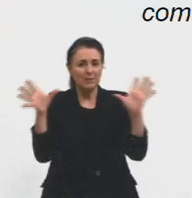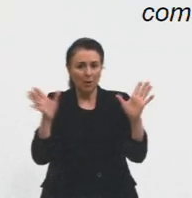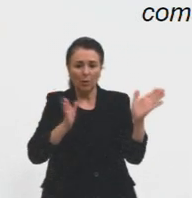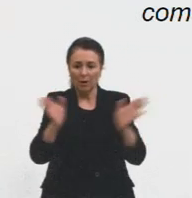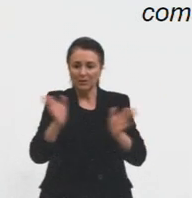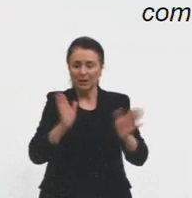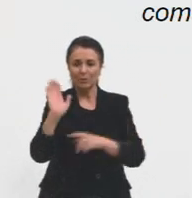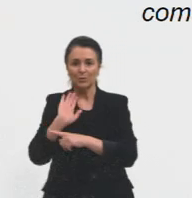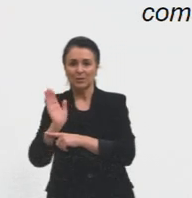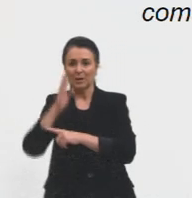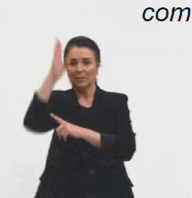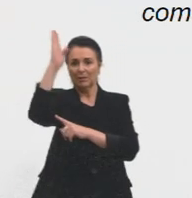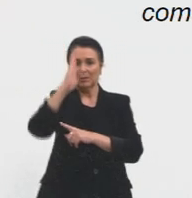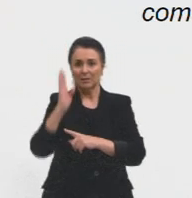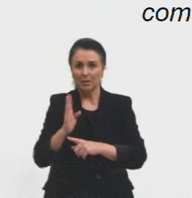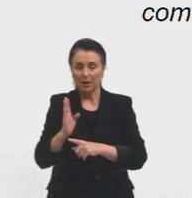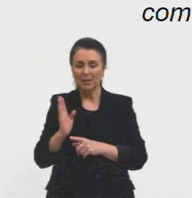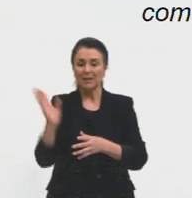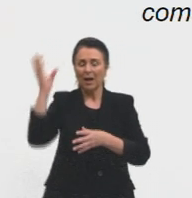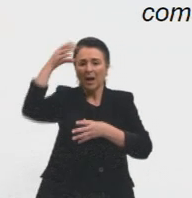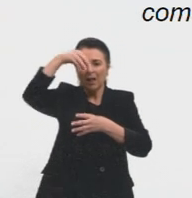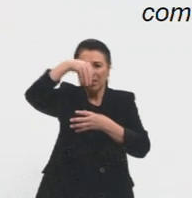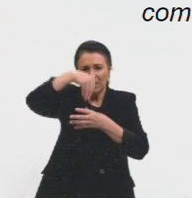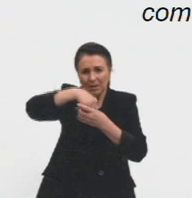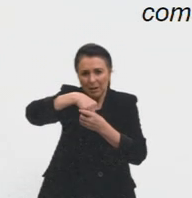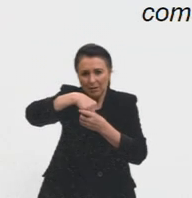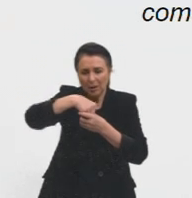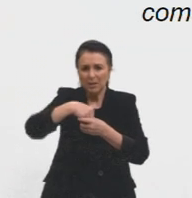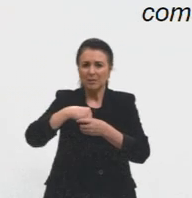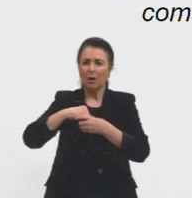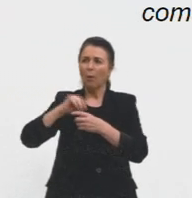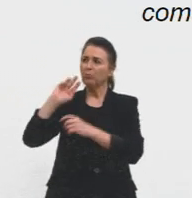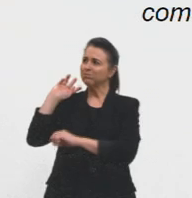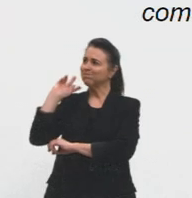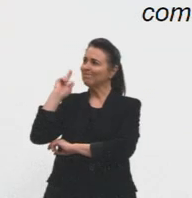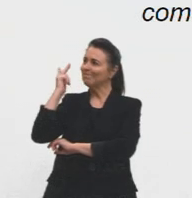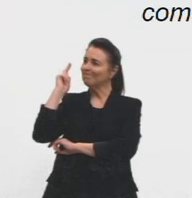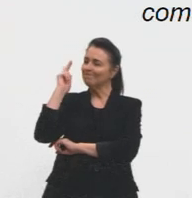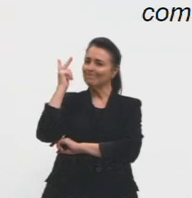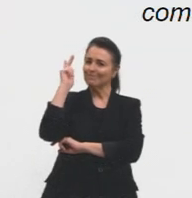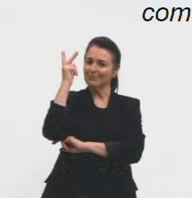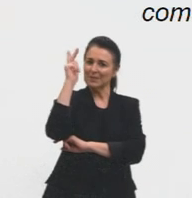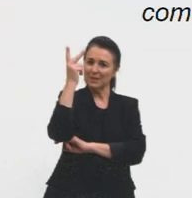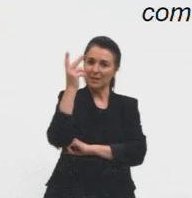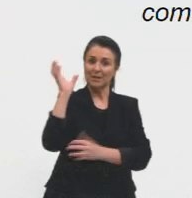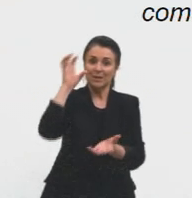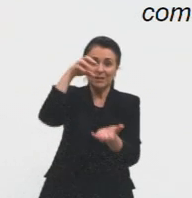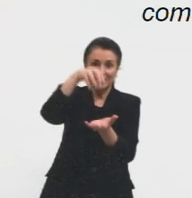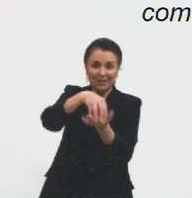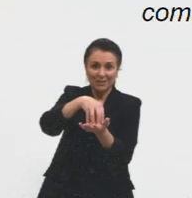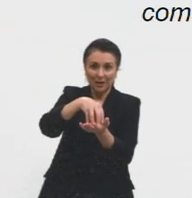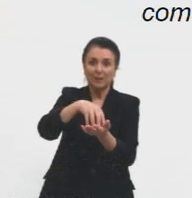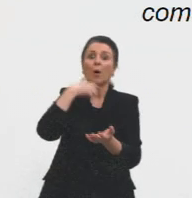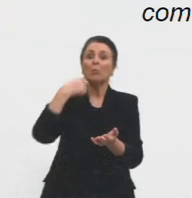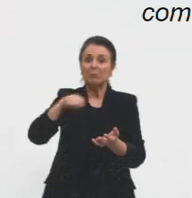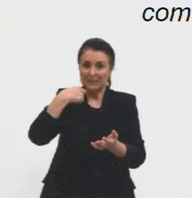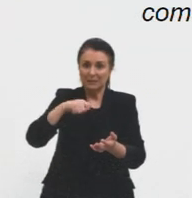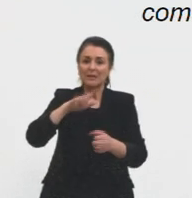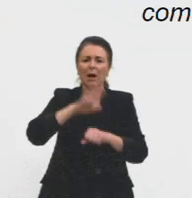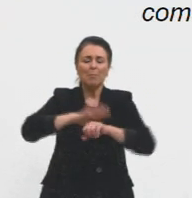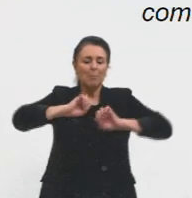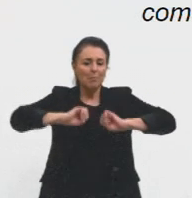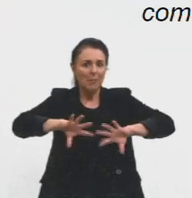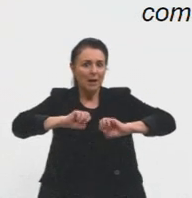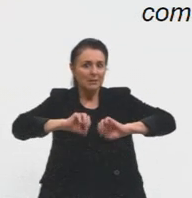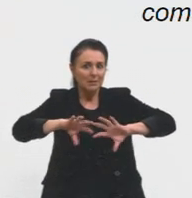ao cinema no Brasil está intrinsecamente ligada às heranças coloniais entretanto medidas educacionais podem